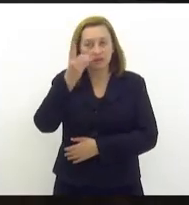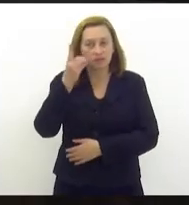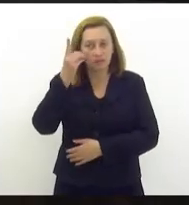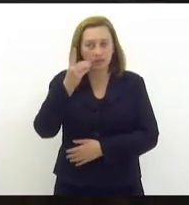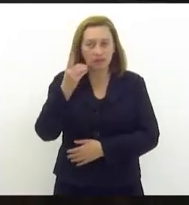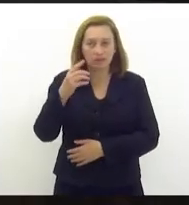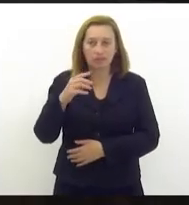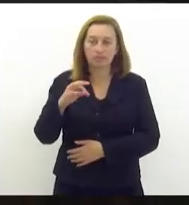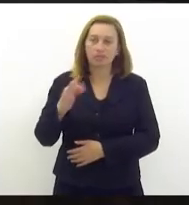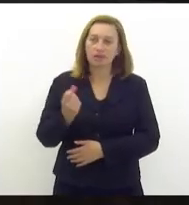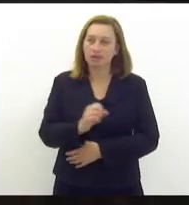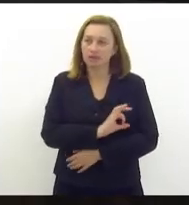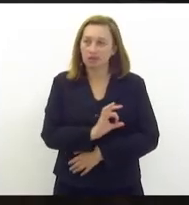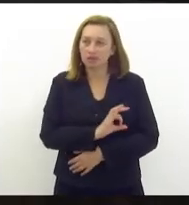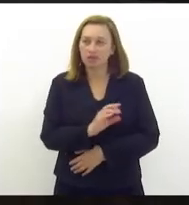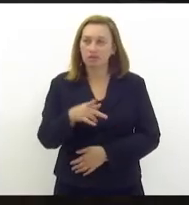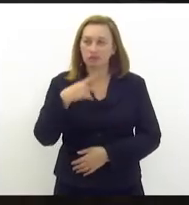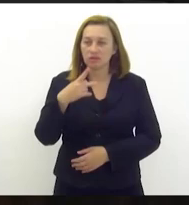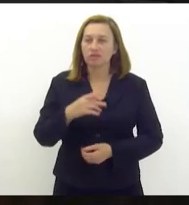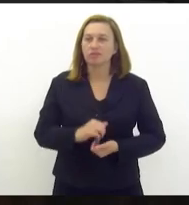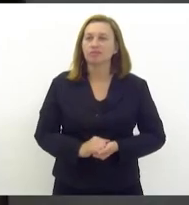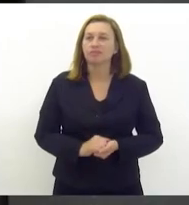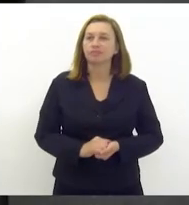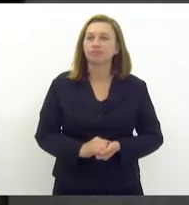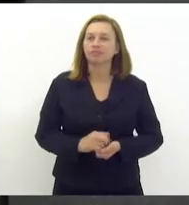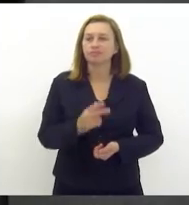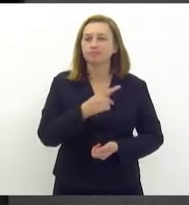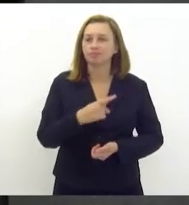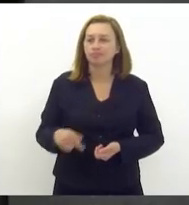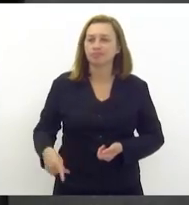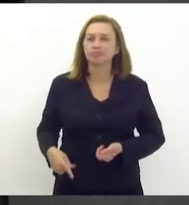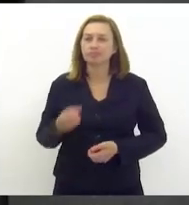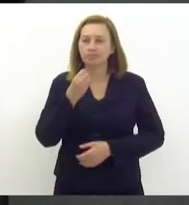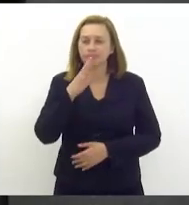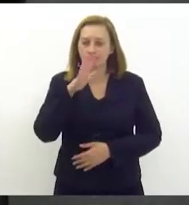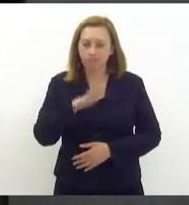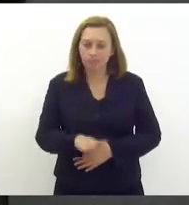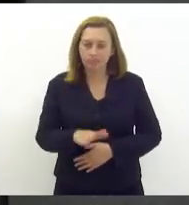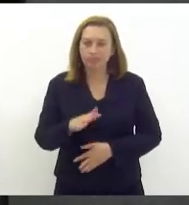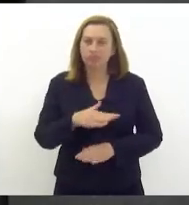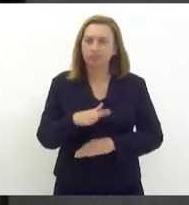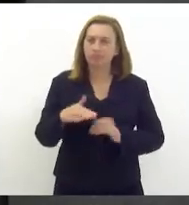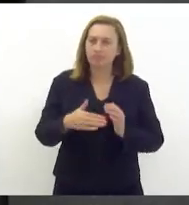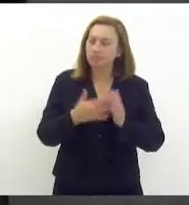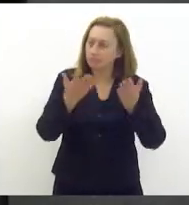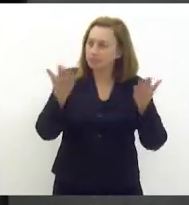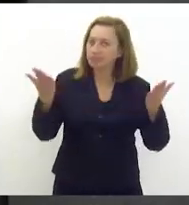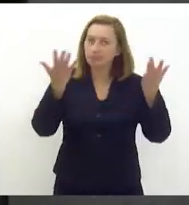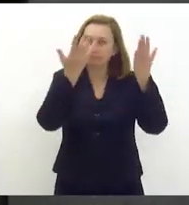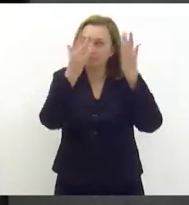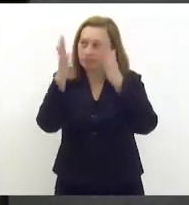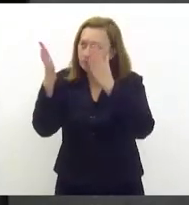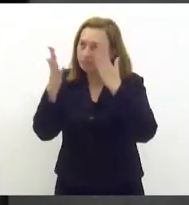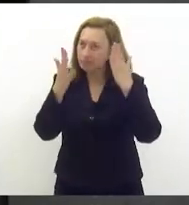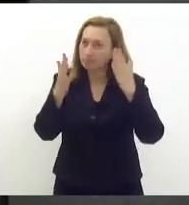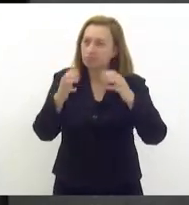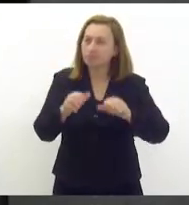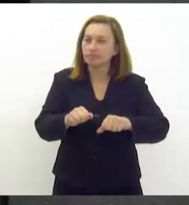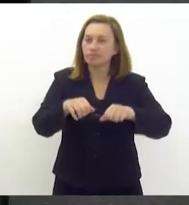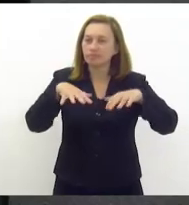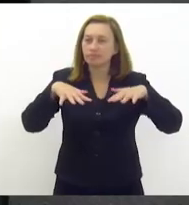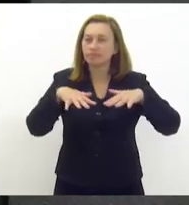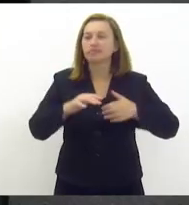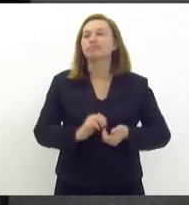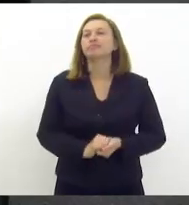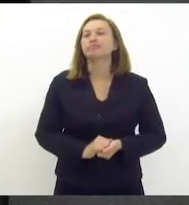Marta Rocha enfermeiro aqui a palavra Presidente Boa tarde a todas e todos saudar todos aqueles que estão na